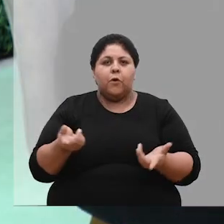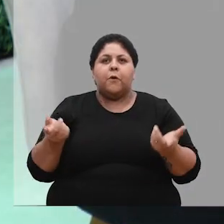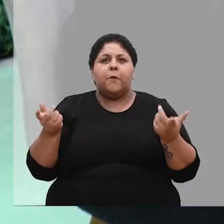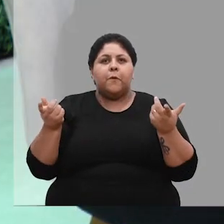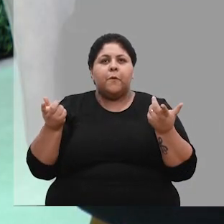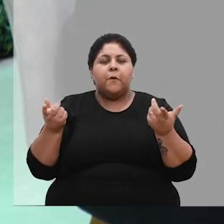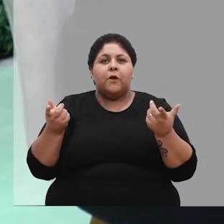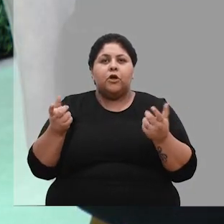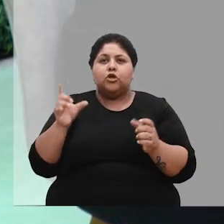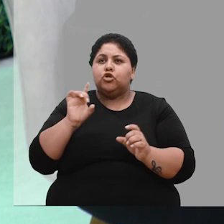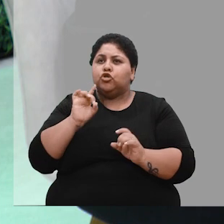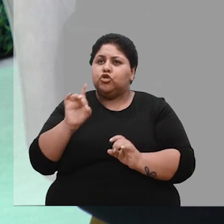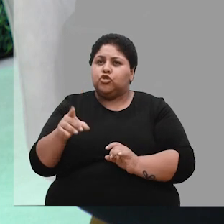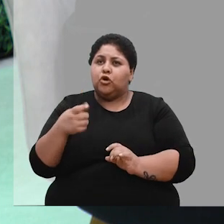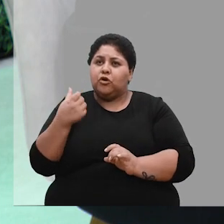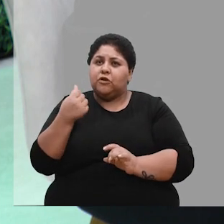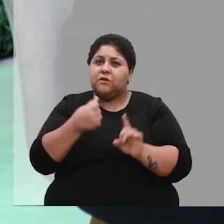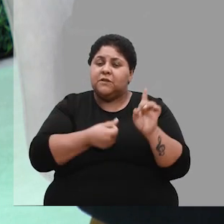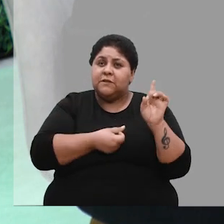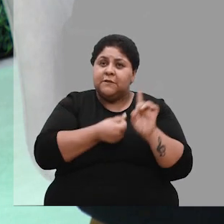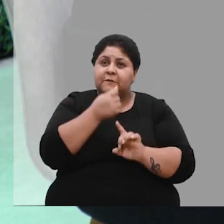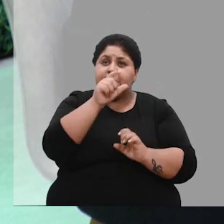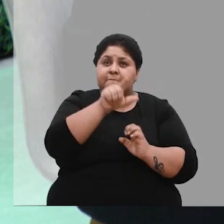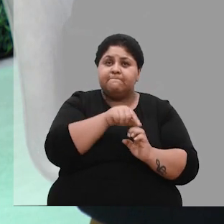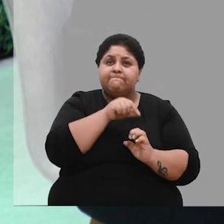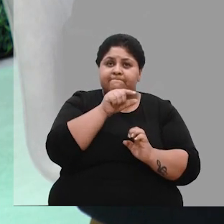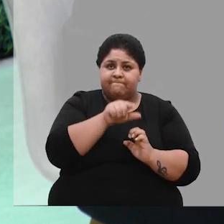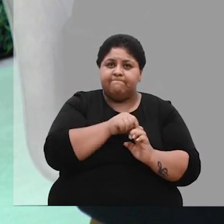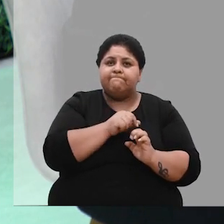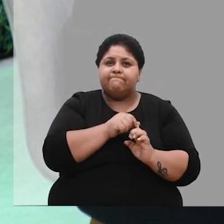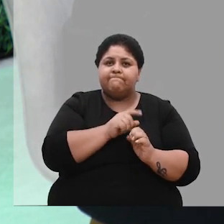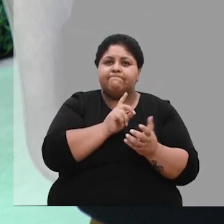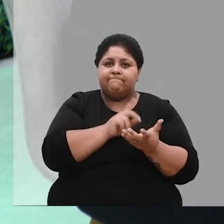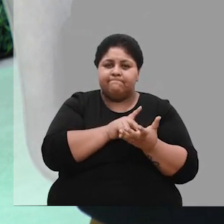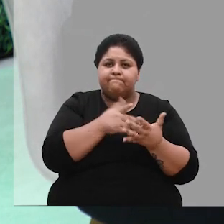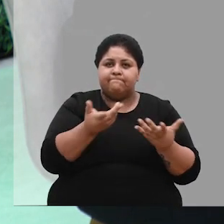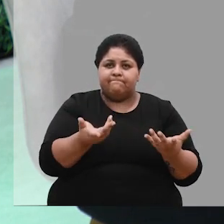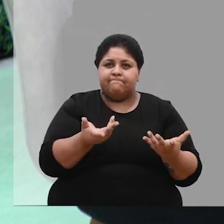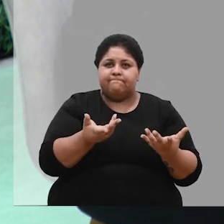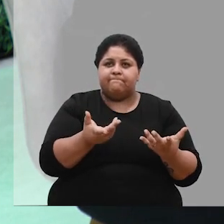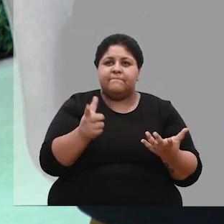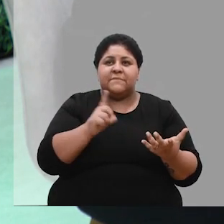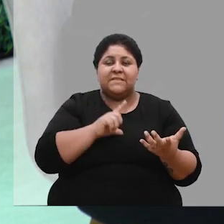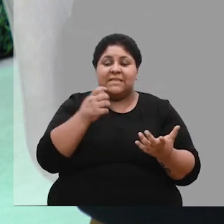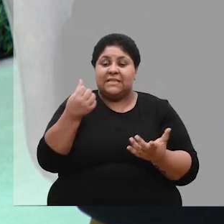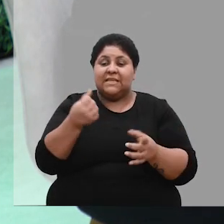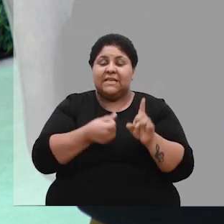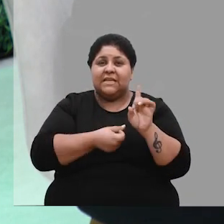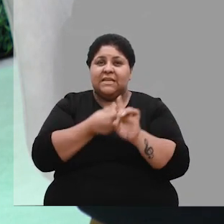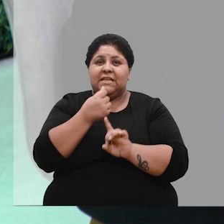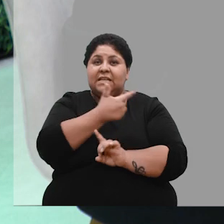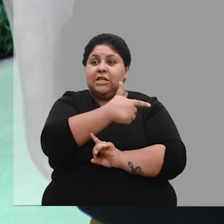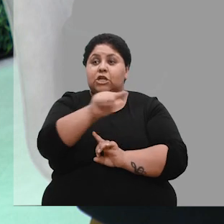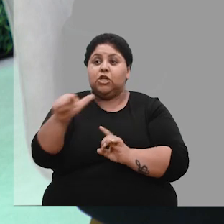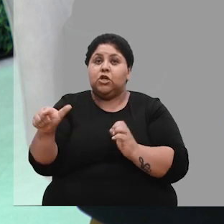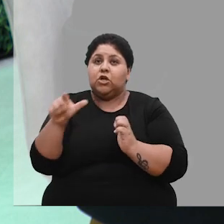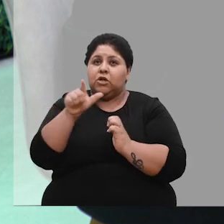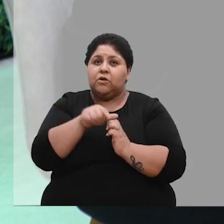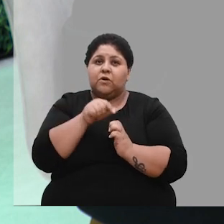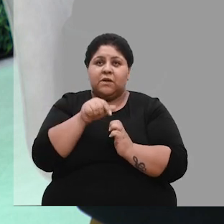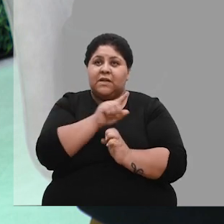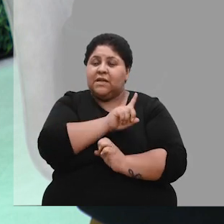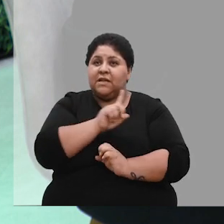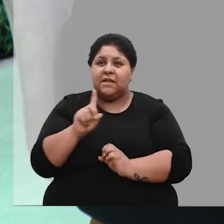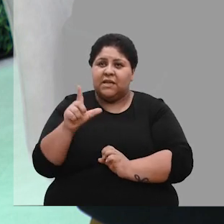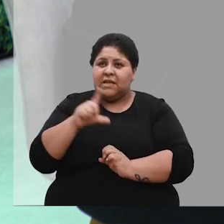não bate. Precisaria a gente só tem os 6 meses para as empresas que são cidadãs. Exato, Aí tem 6